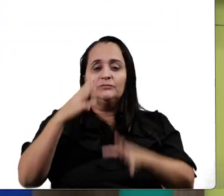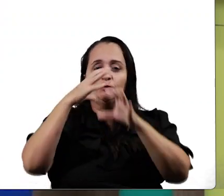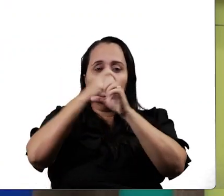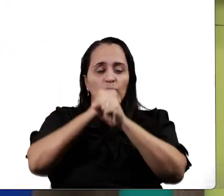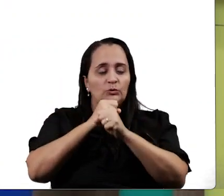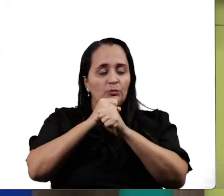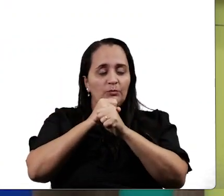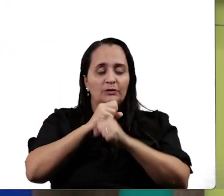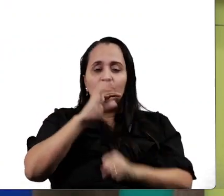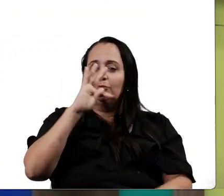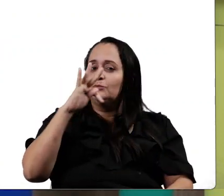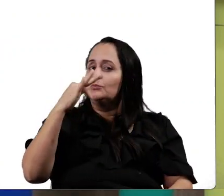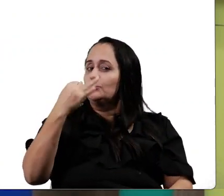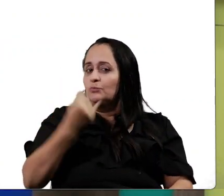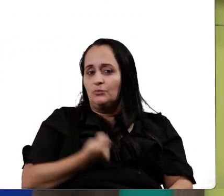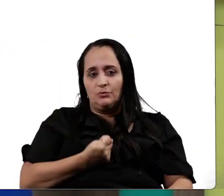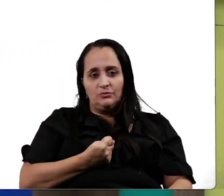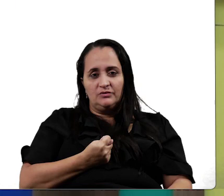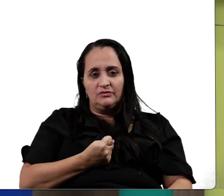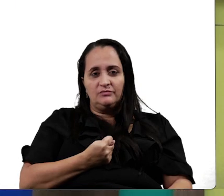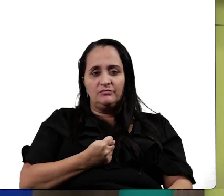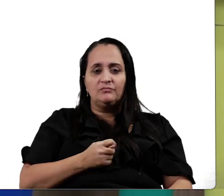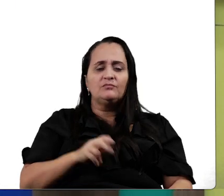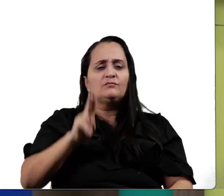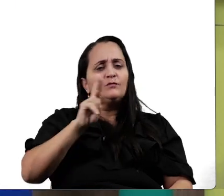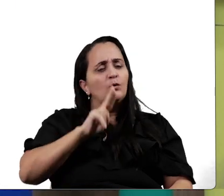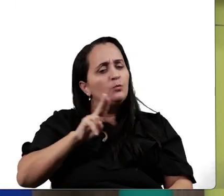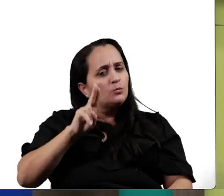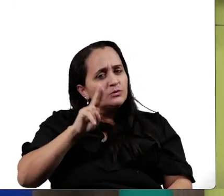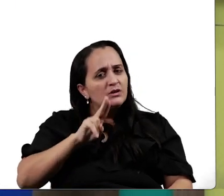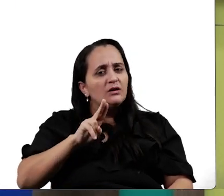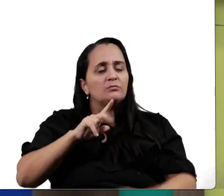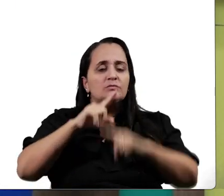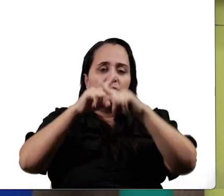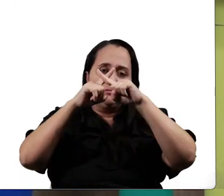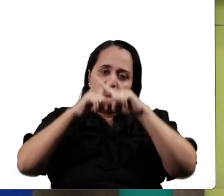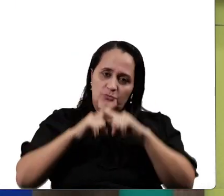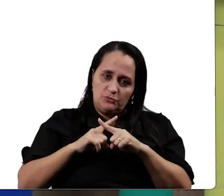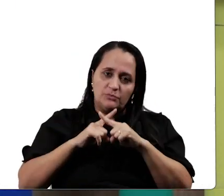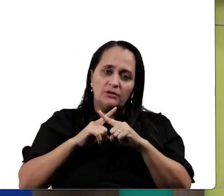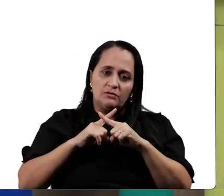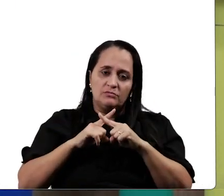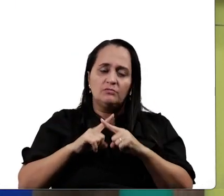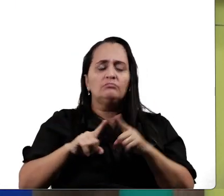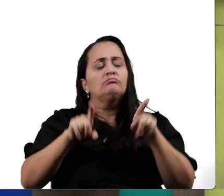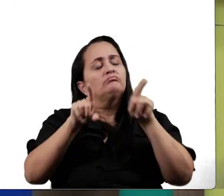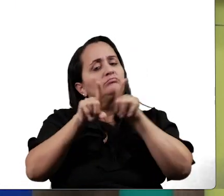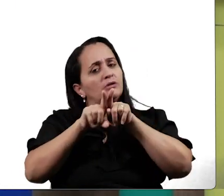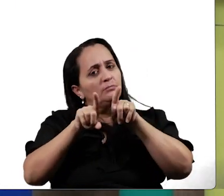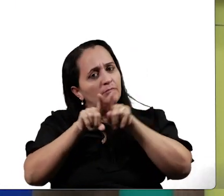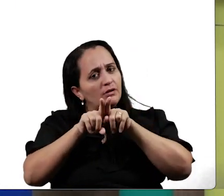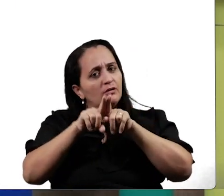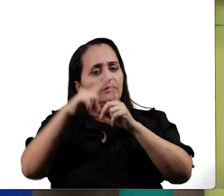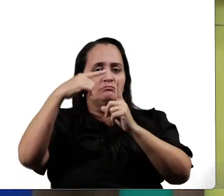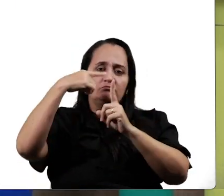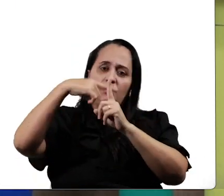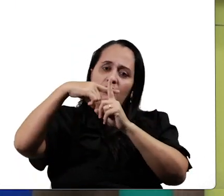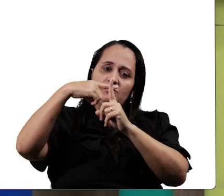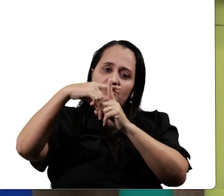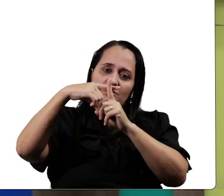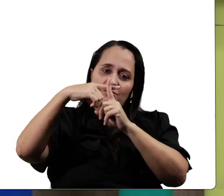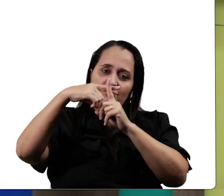Somando todos usamos aqui a multiplicação e nós usamos também a adição Deu para entender